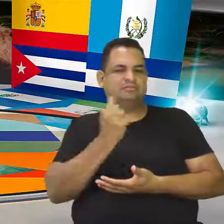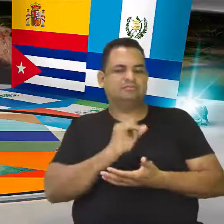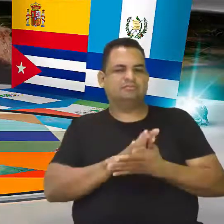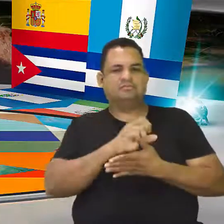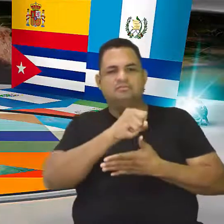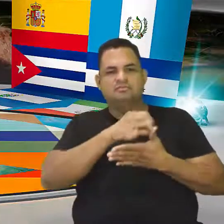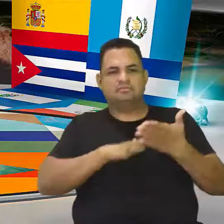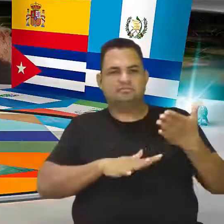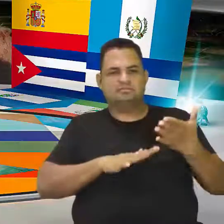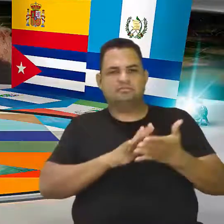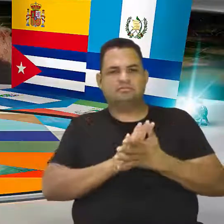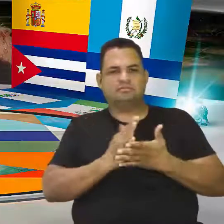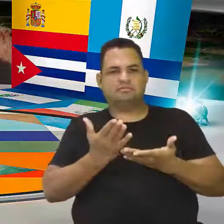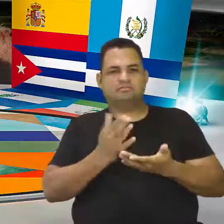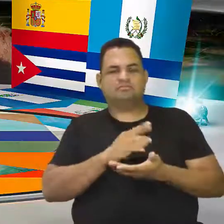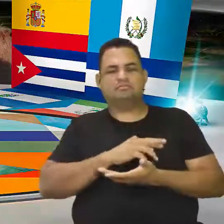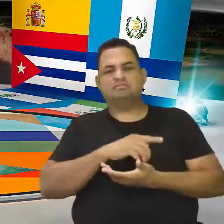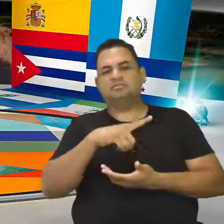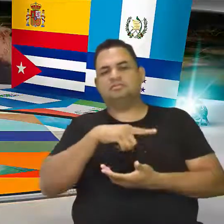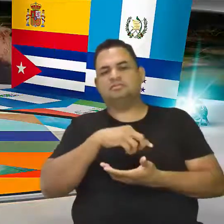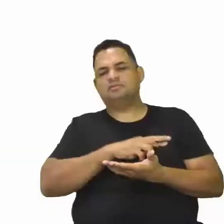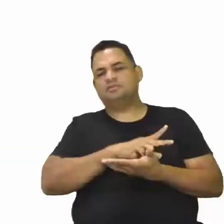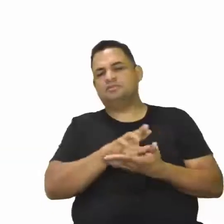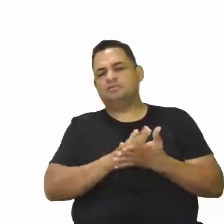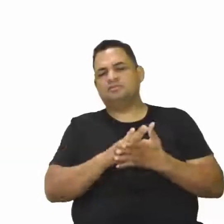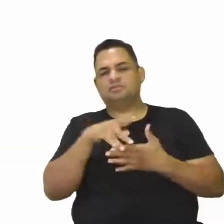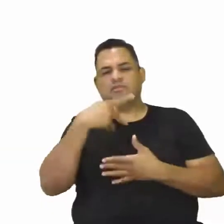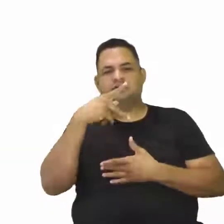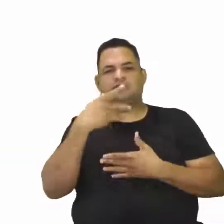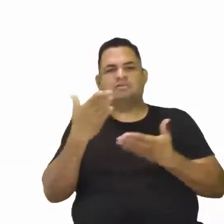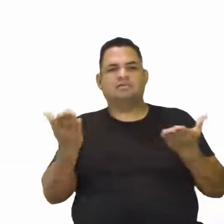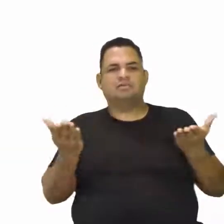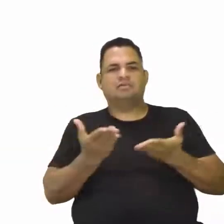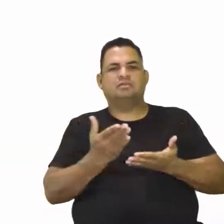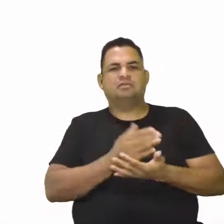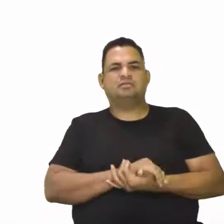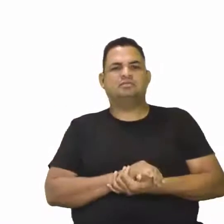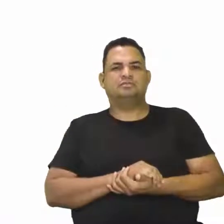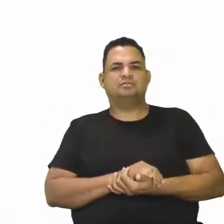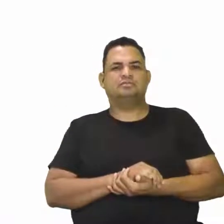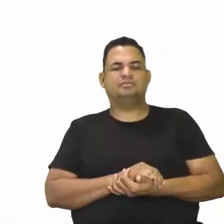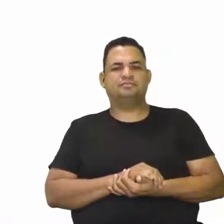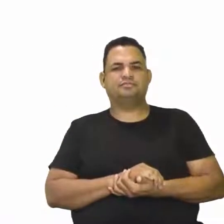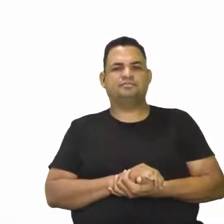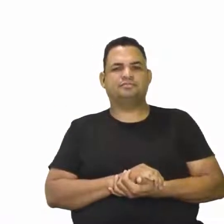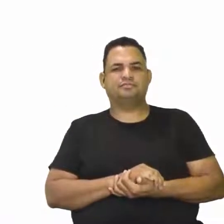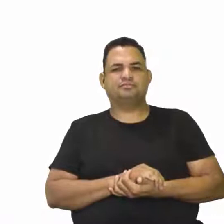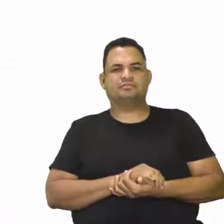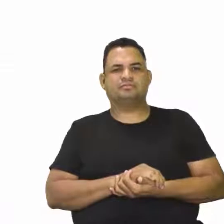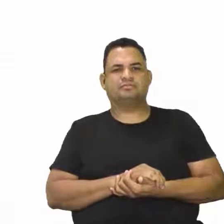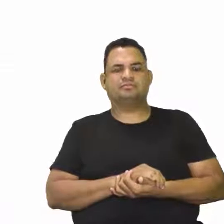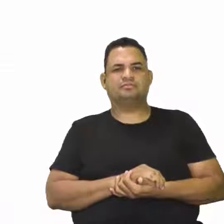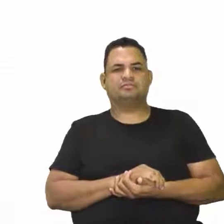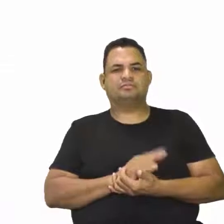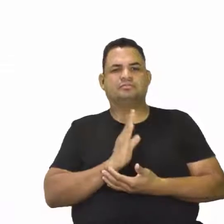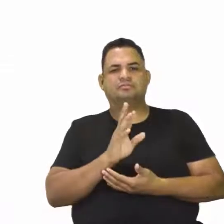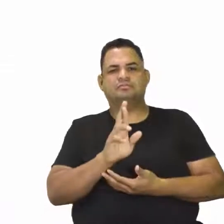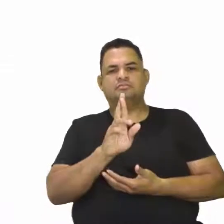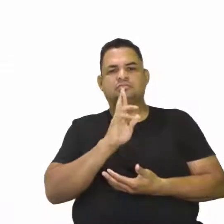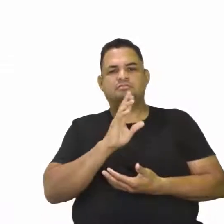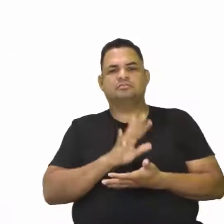nossa atividade? Então, tem muita coisa para falar dela. Então vamos lá. Olha que legal! E já vai